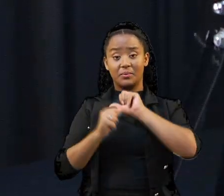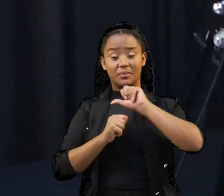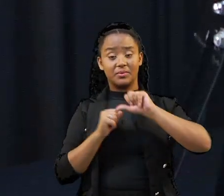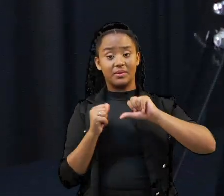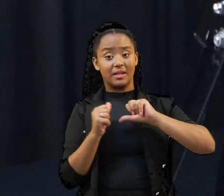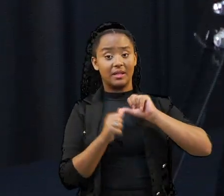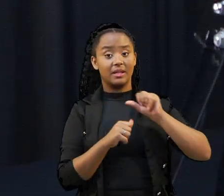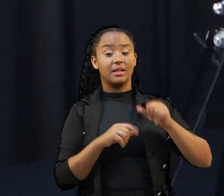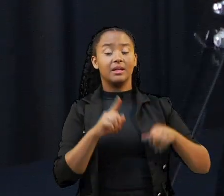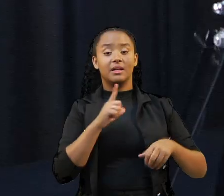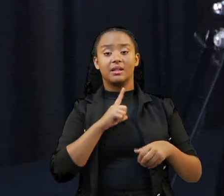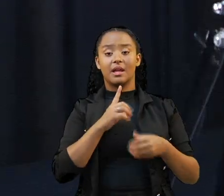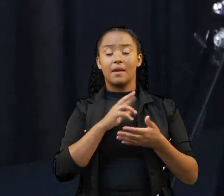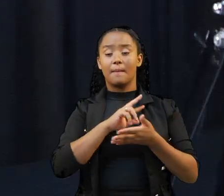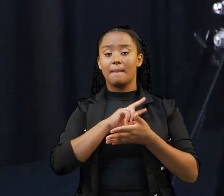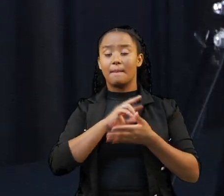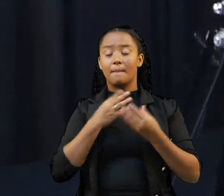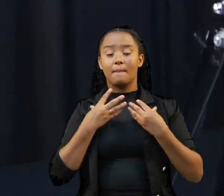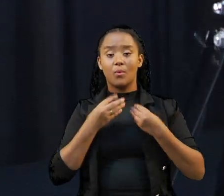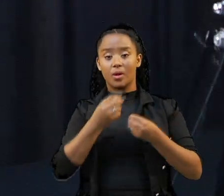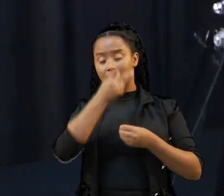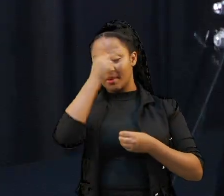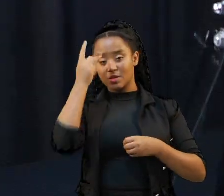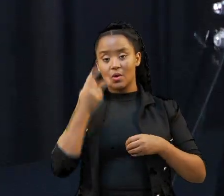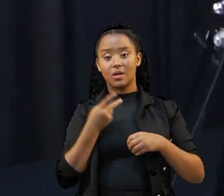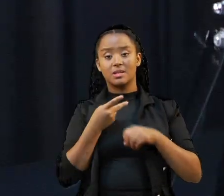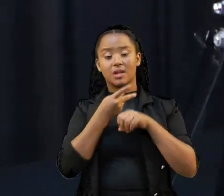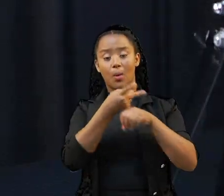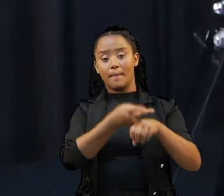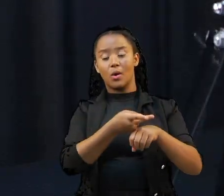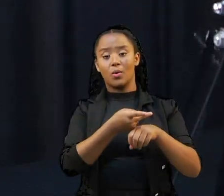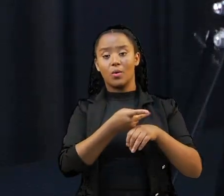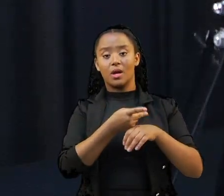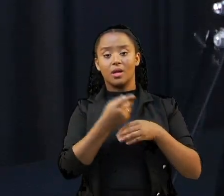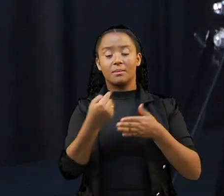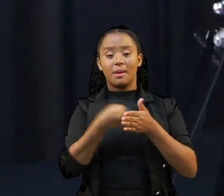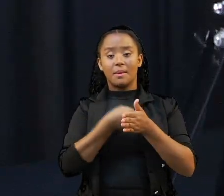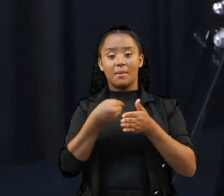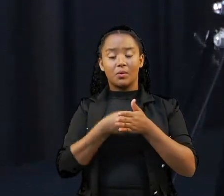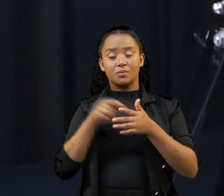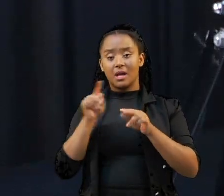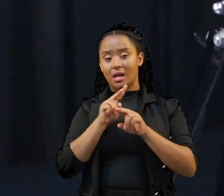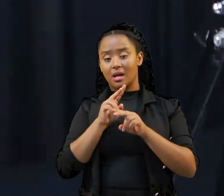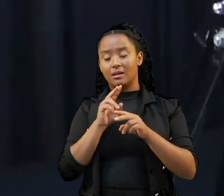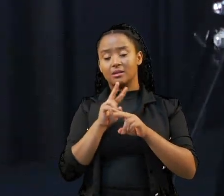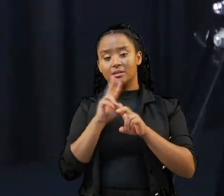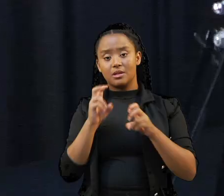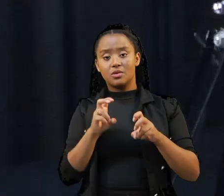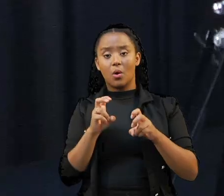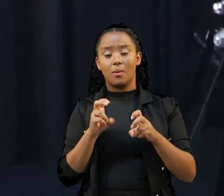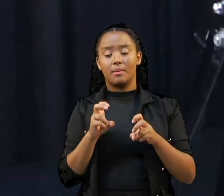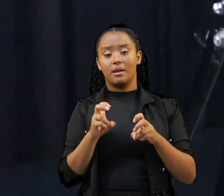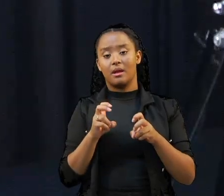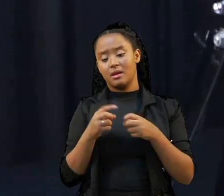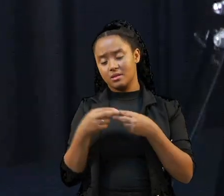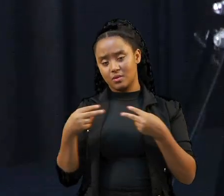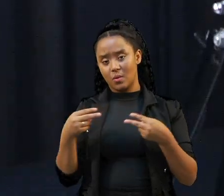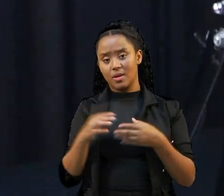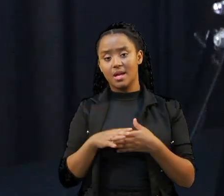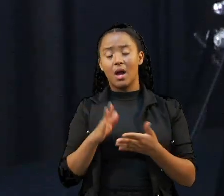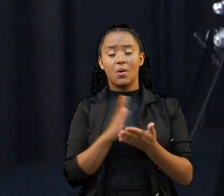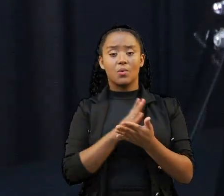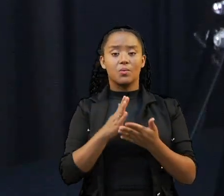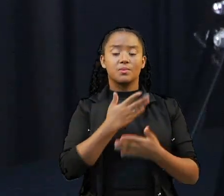E tem muitas pessoas que estão me procurando para questionar coisas desse sentido, sabe? Muitos amigos meus